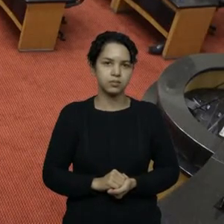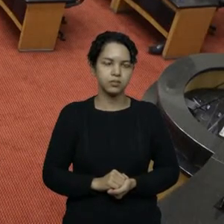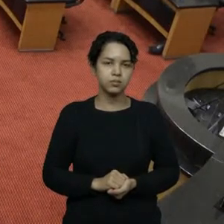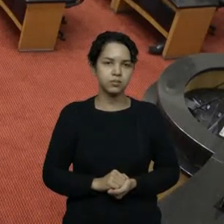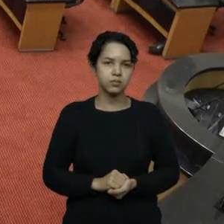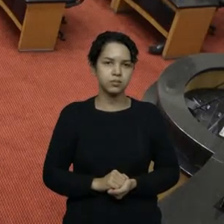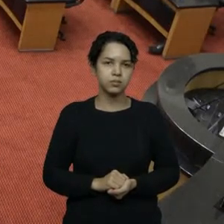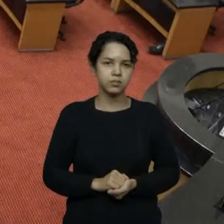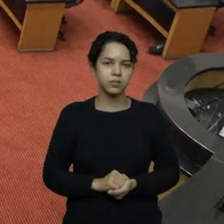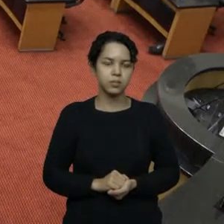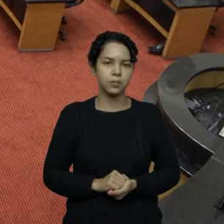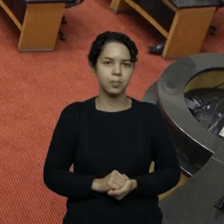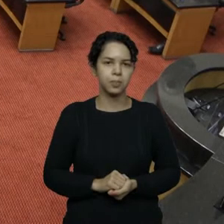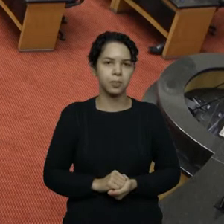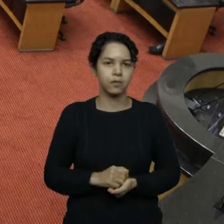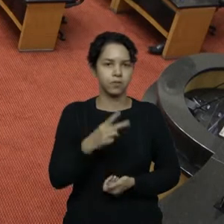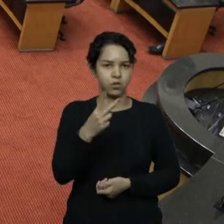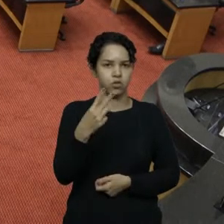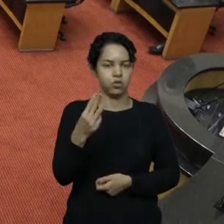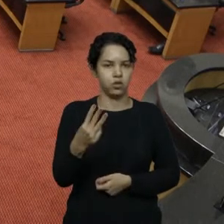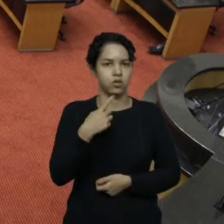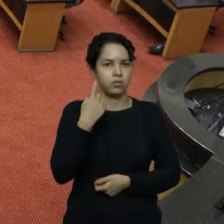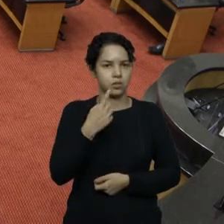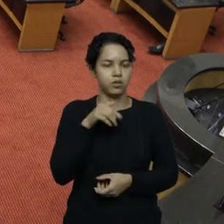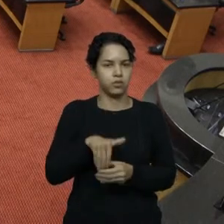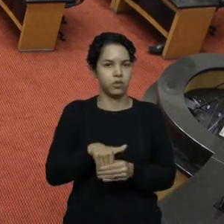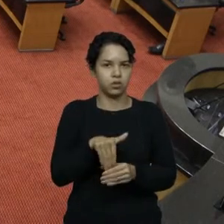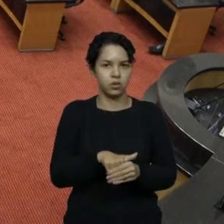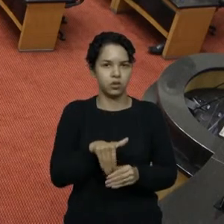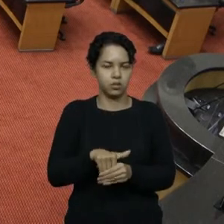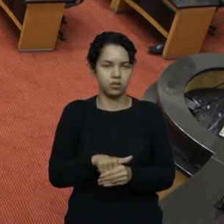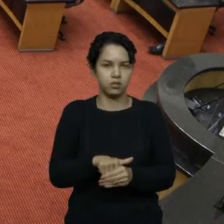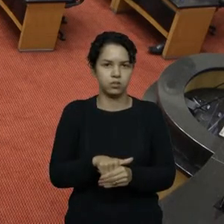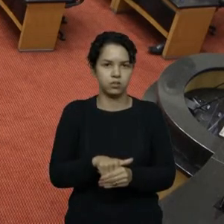nós temos 23 senhores deputados que votaram